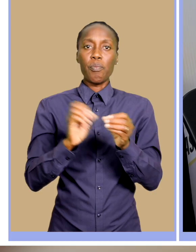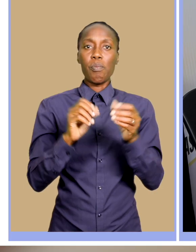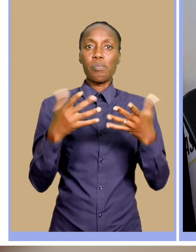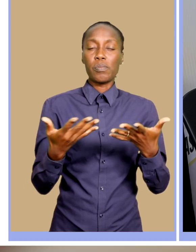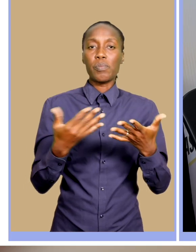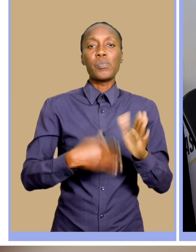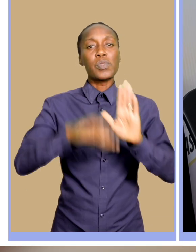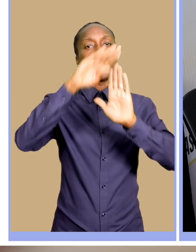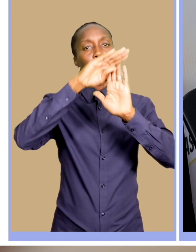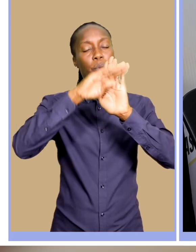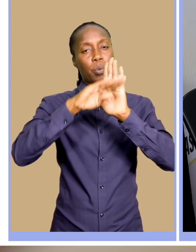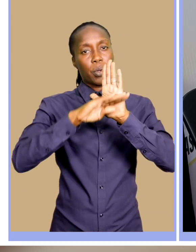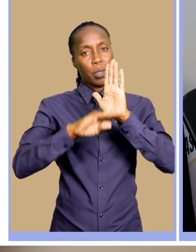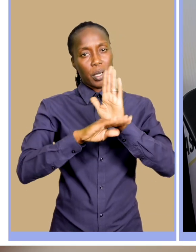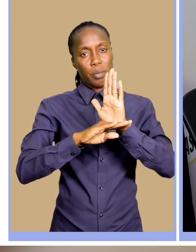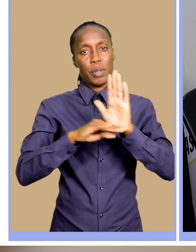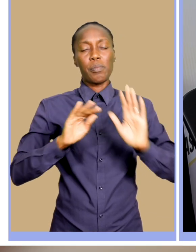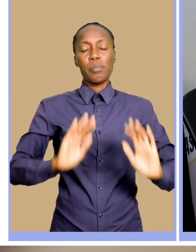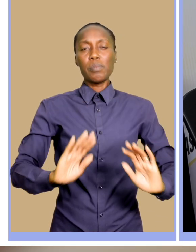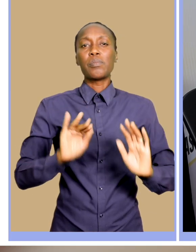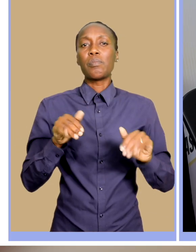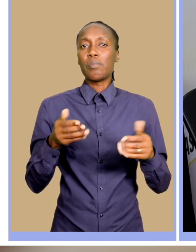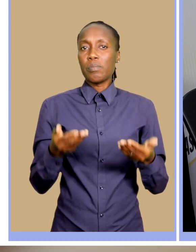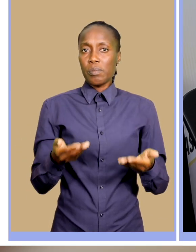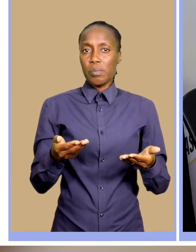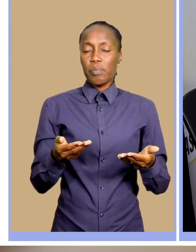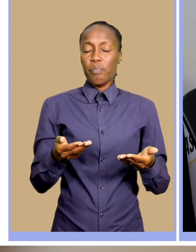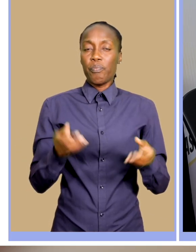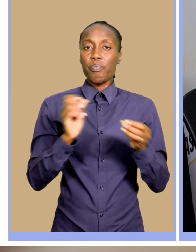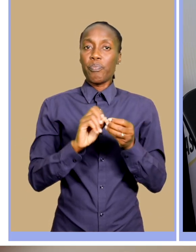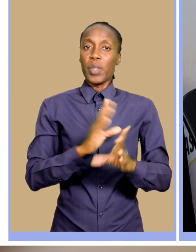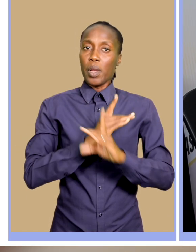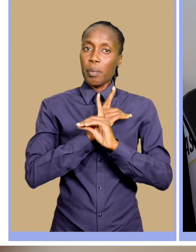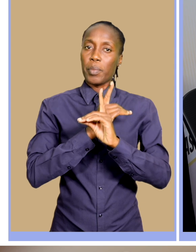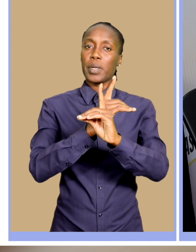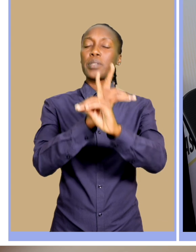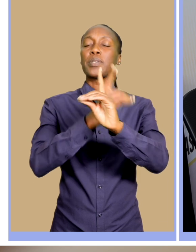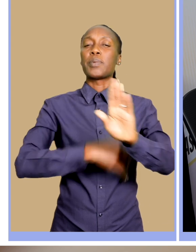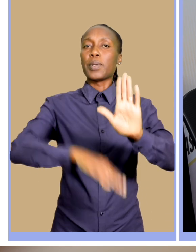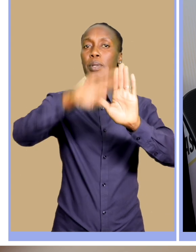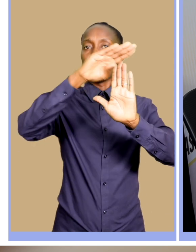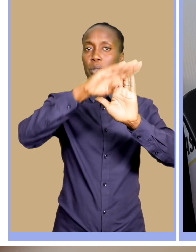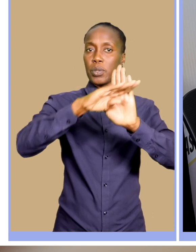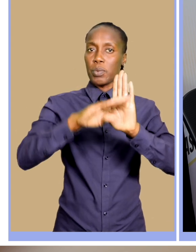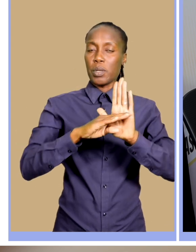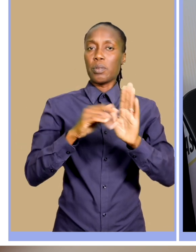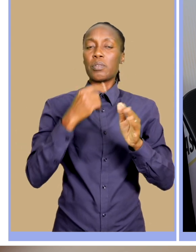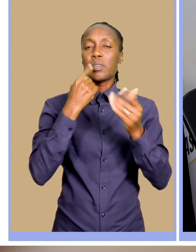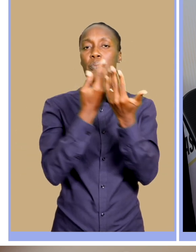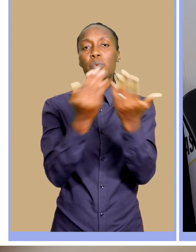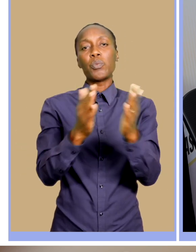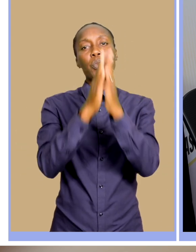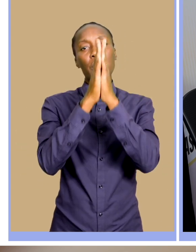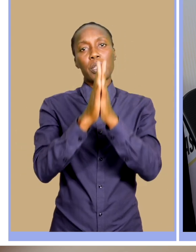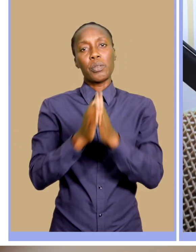Com muito prazer que estou aqui neste podcast hoje. Muito obrigada pelo convite. Se calhar também na minha apresentação de como é